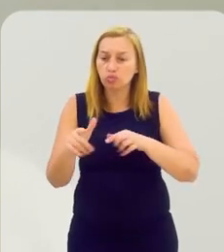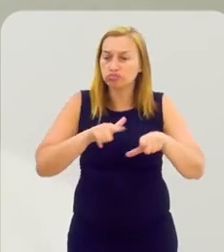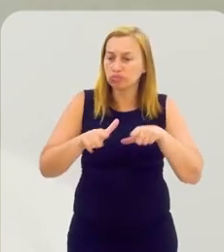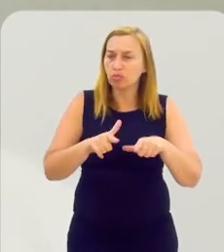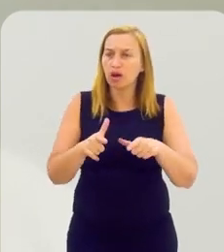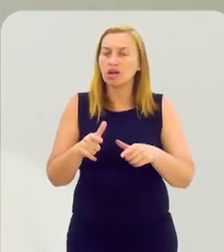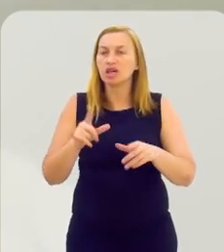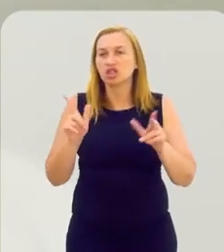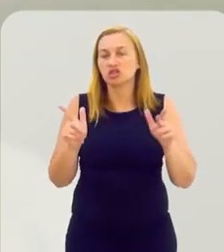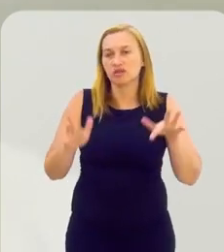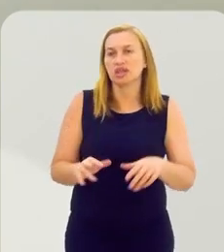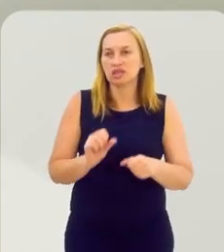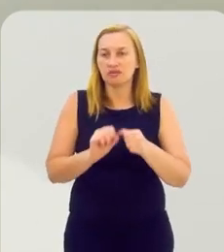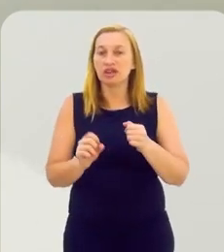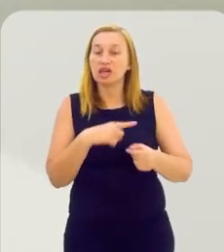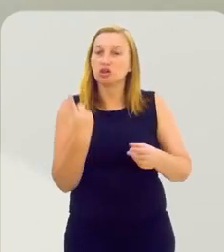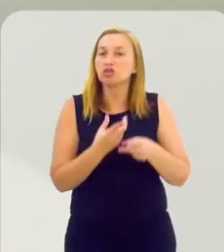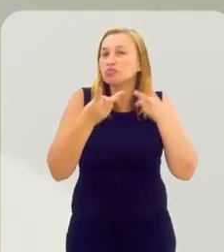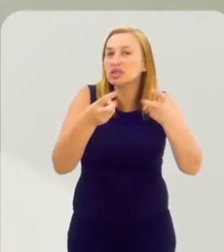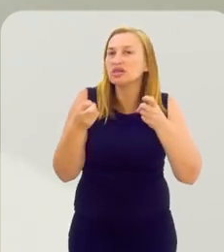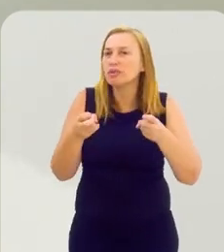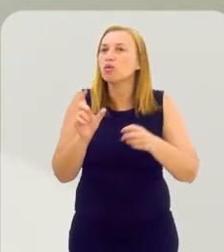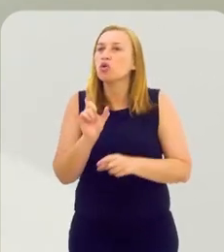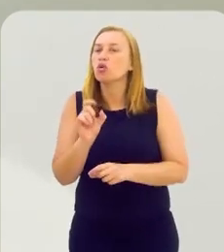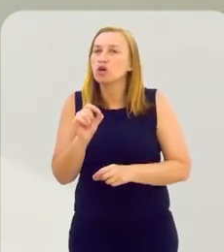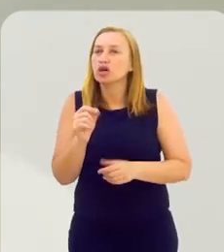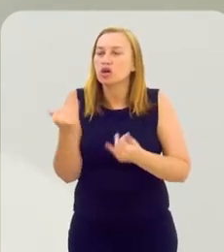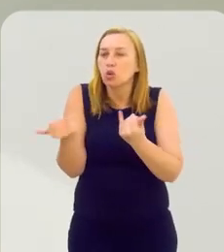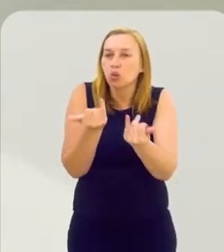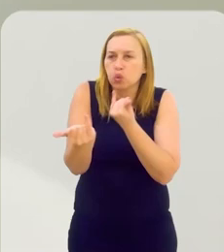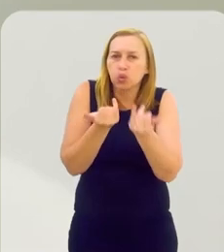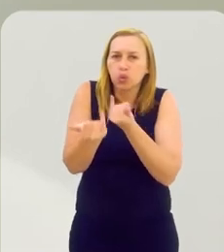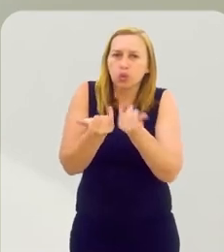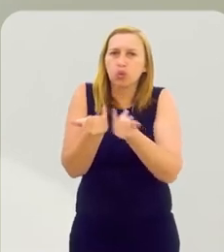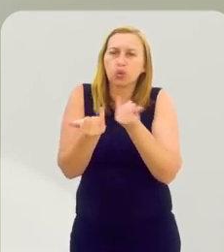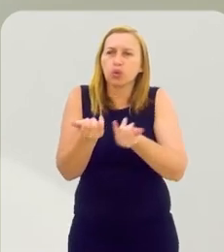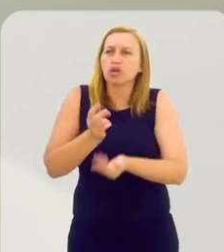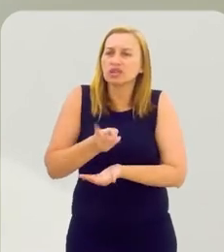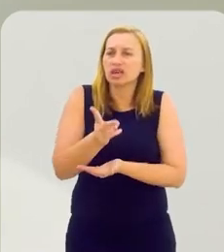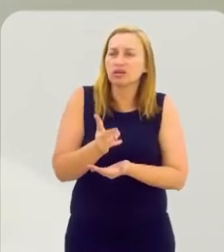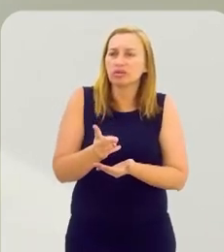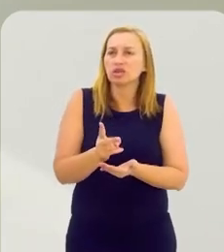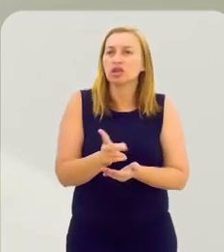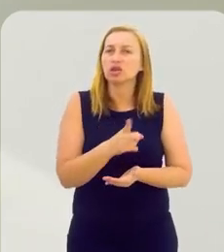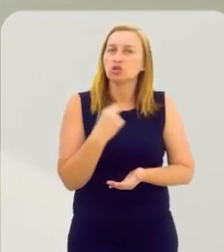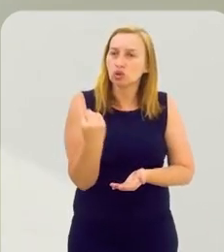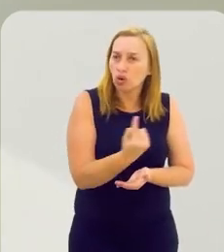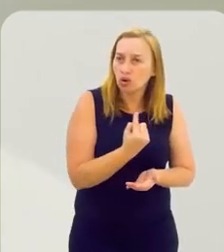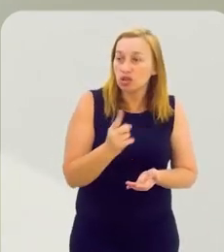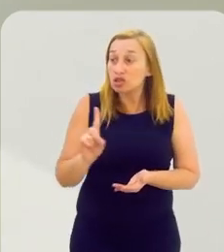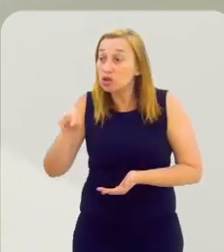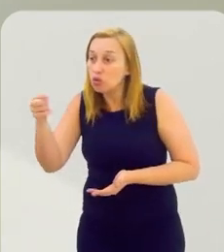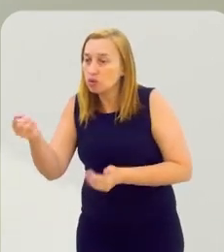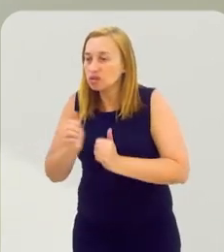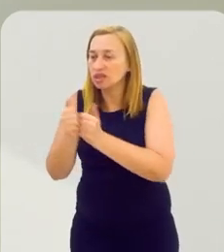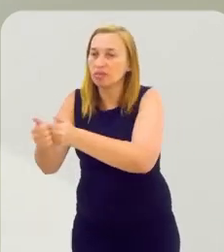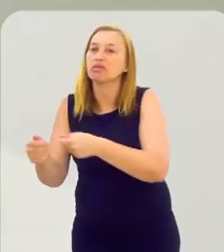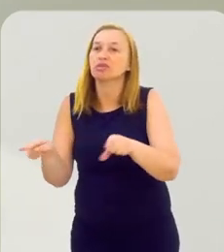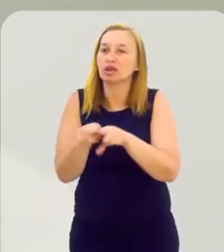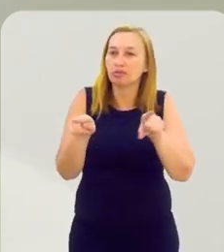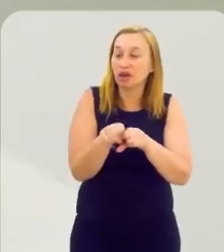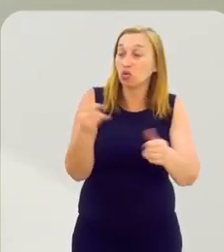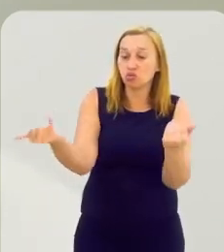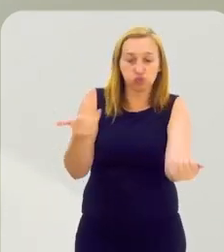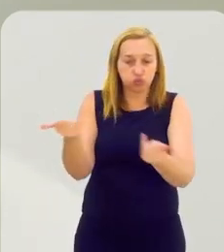muita diferença, porque a gente percebe um fluxo de informações constante em duas mãos. É a gente e outros segmentos também,